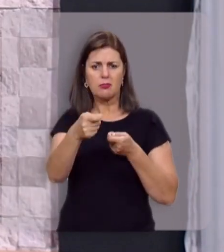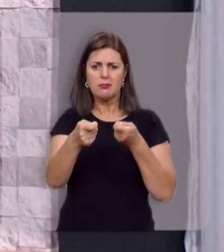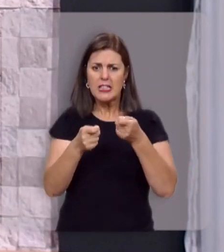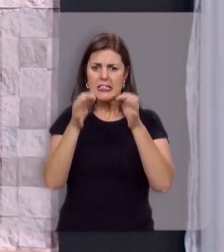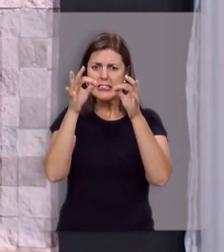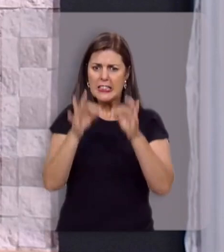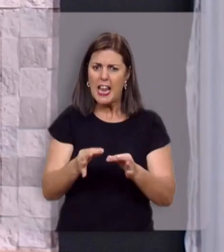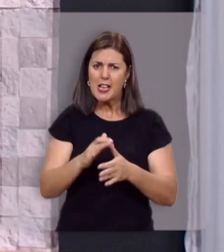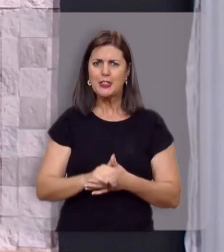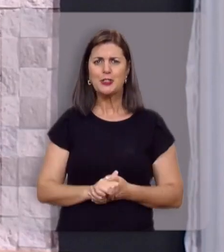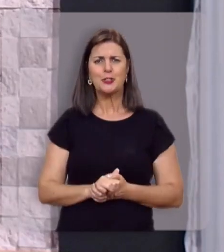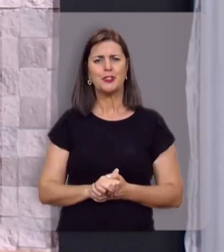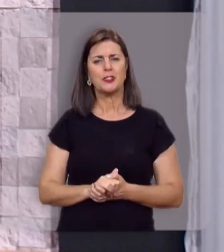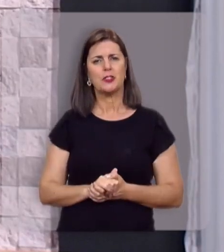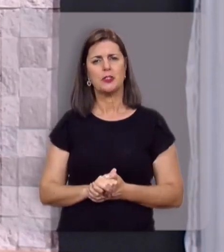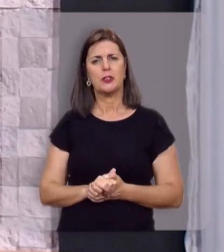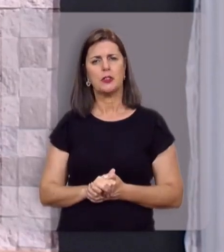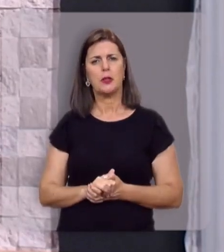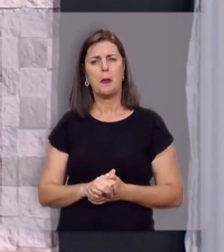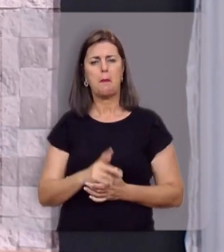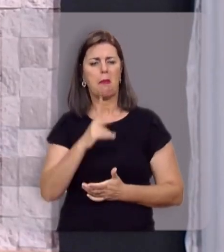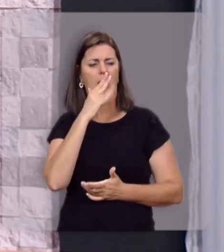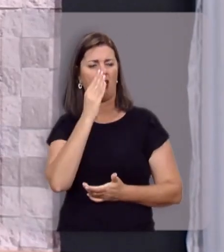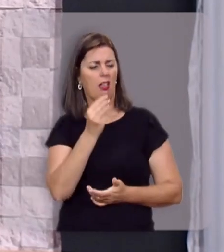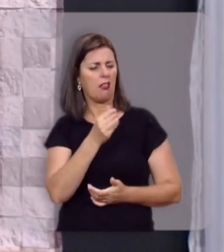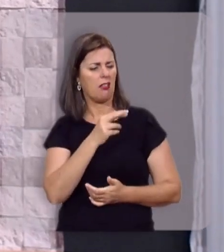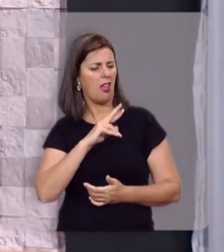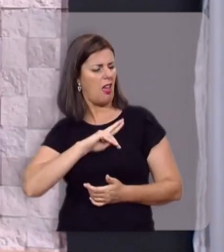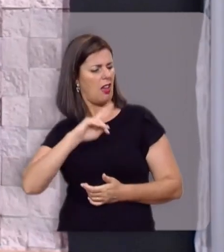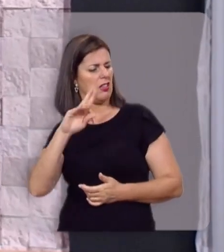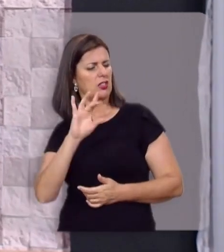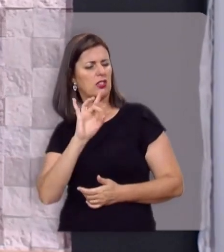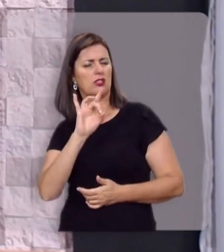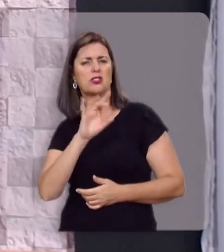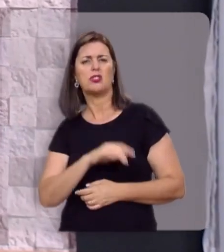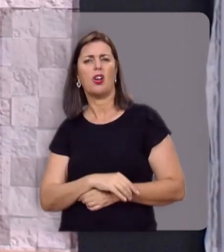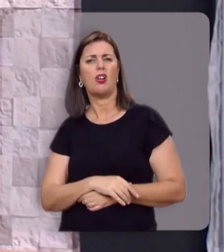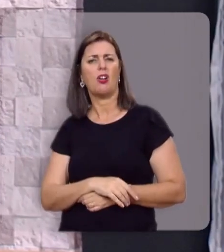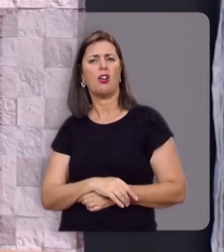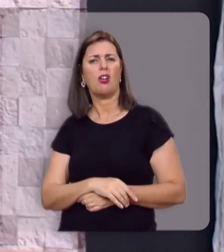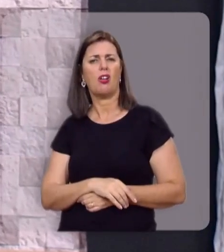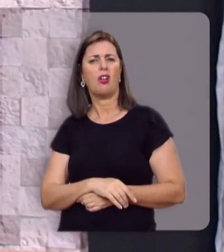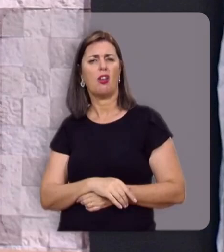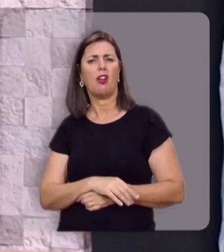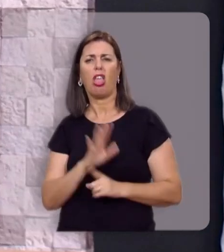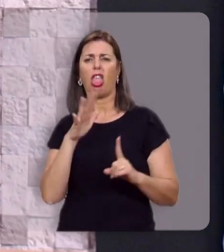piloto automático, num mecanicismo frio,